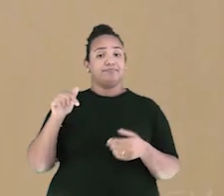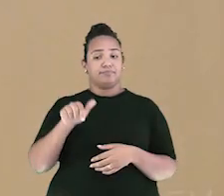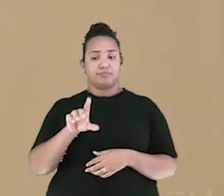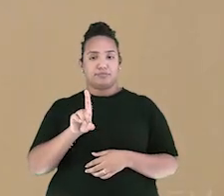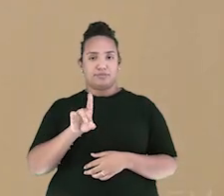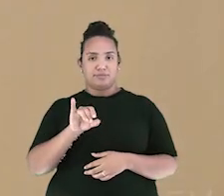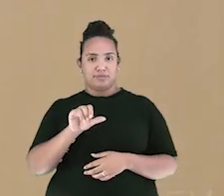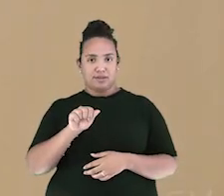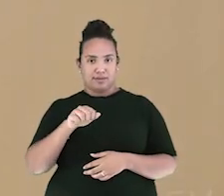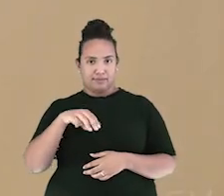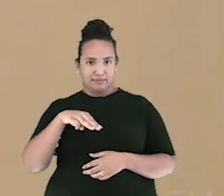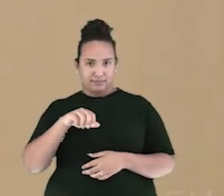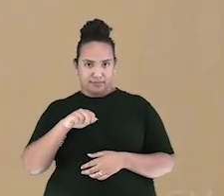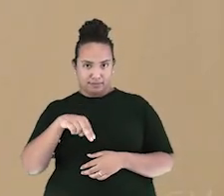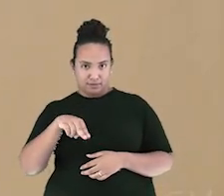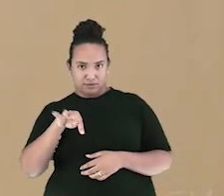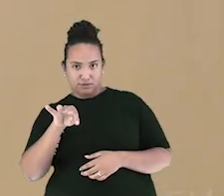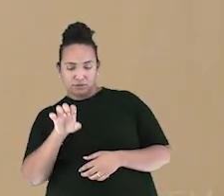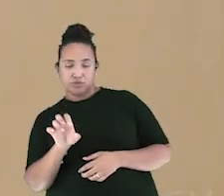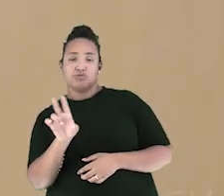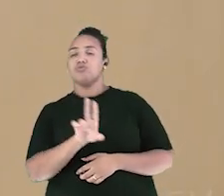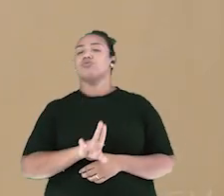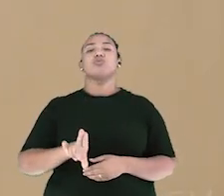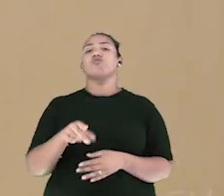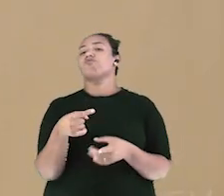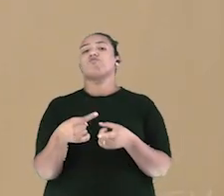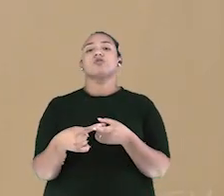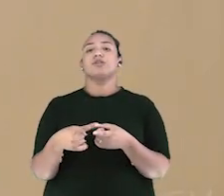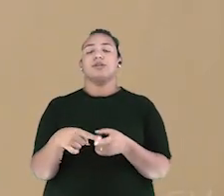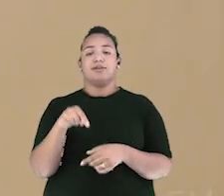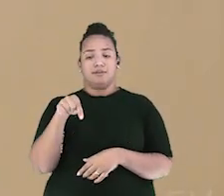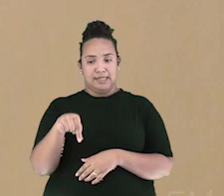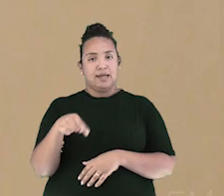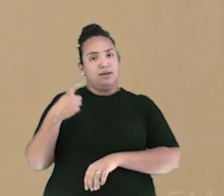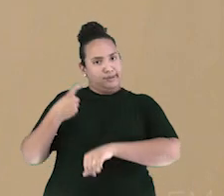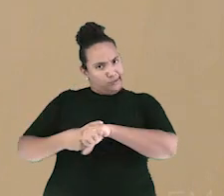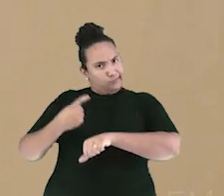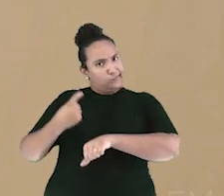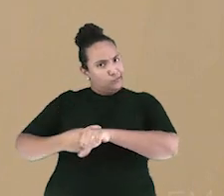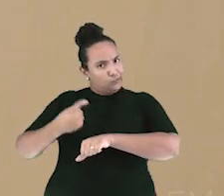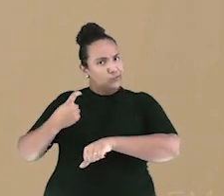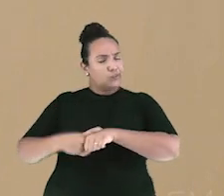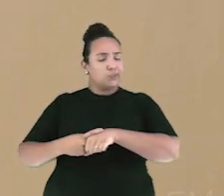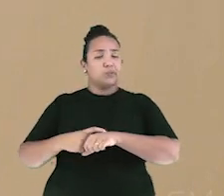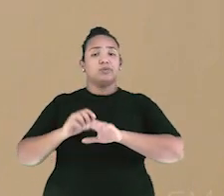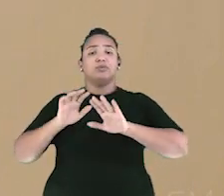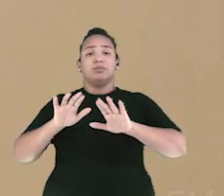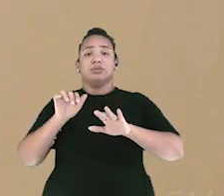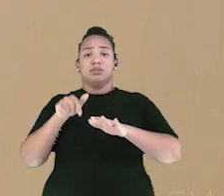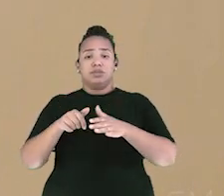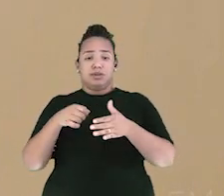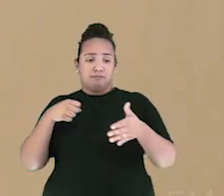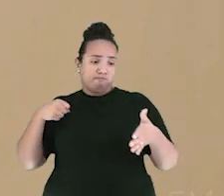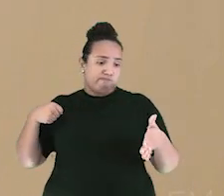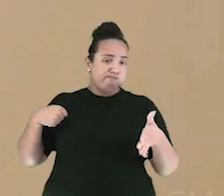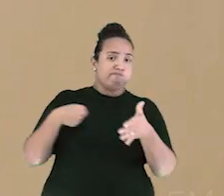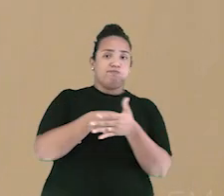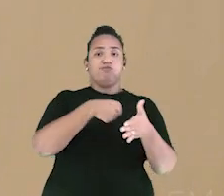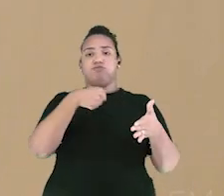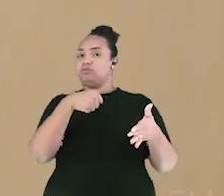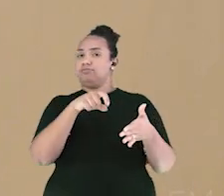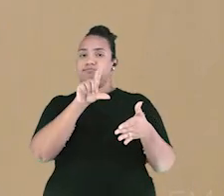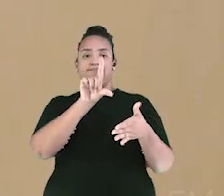Bom, pessoal, o diamante não é usado na estrutura de veículos porque, apesar de sua dureza ser de alto nível, sua